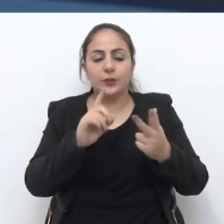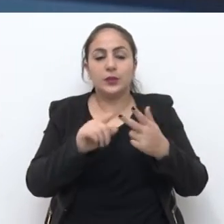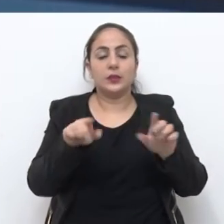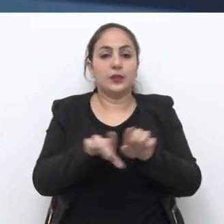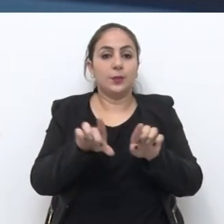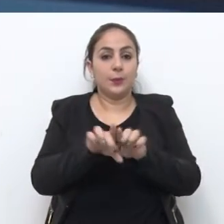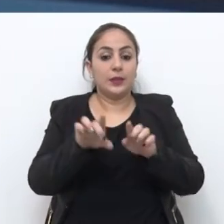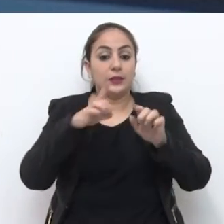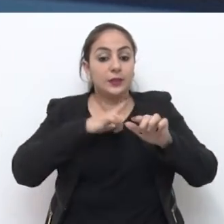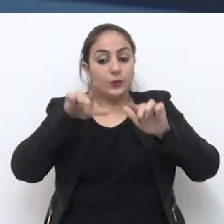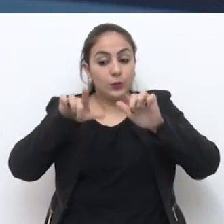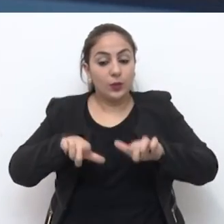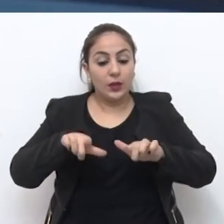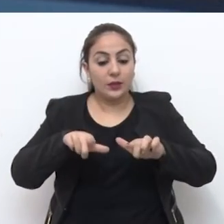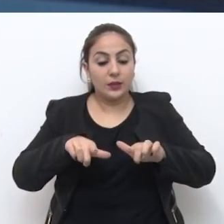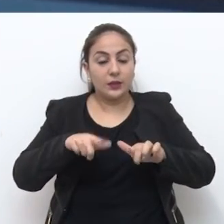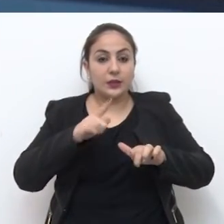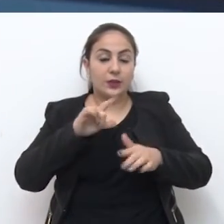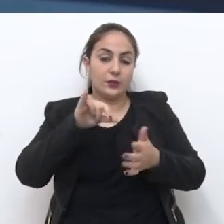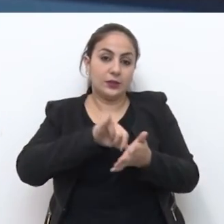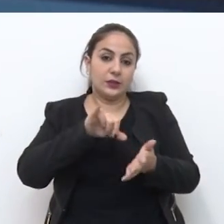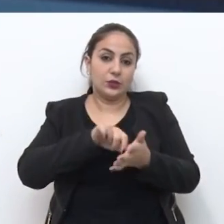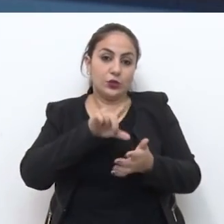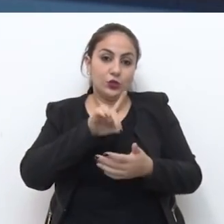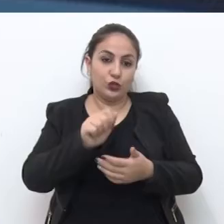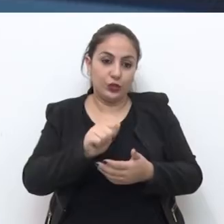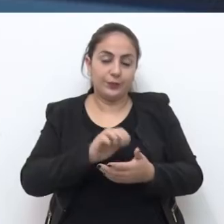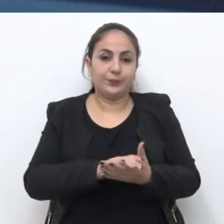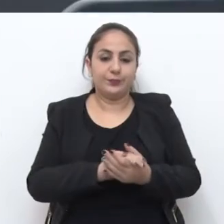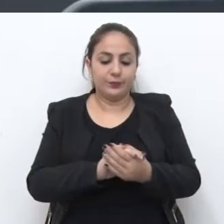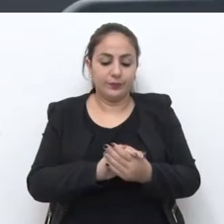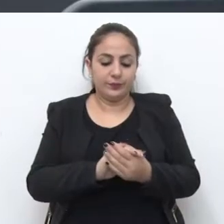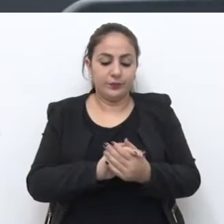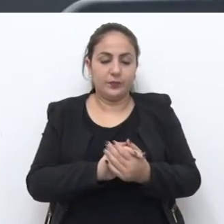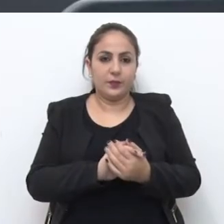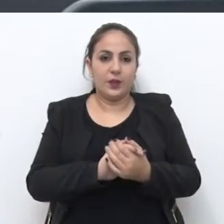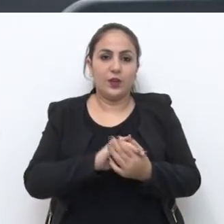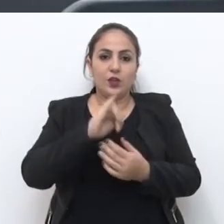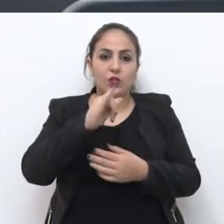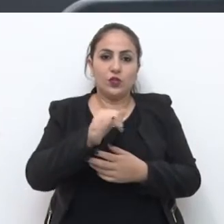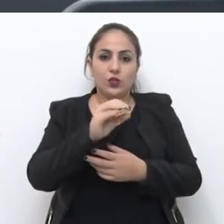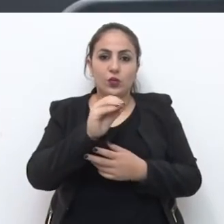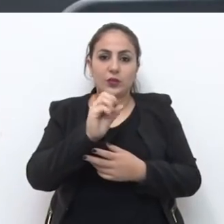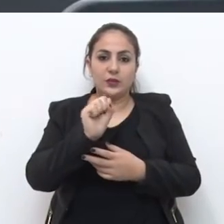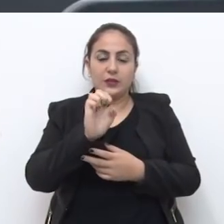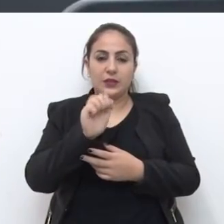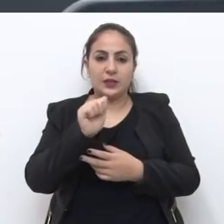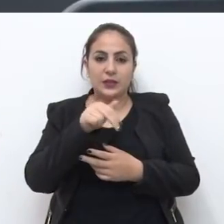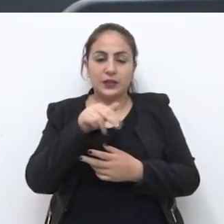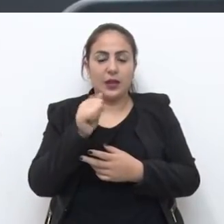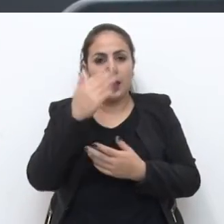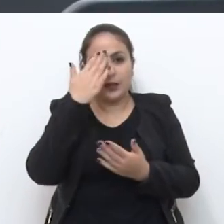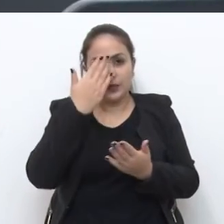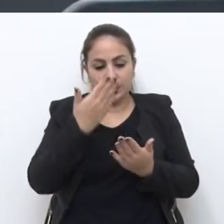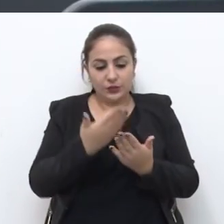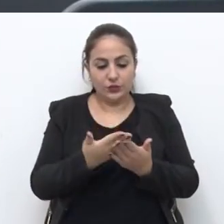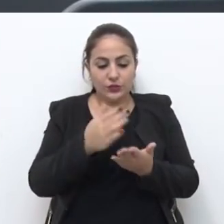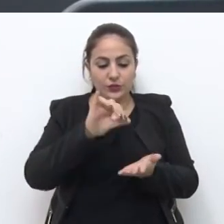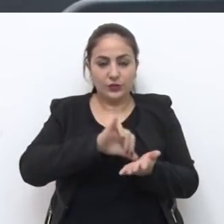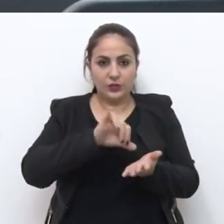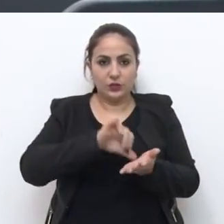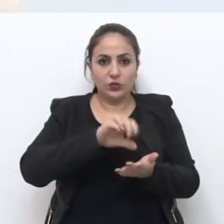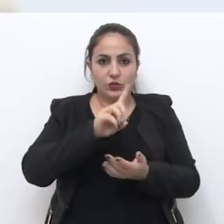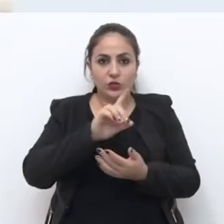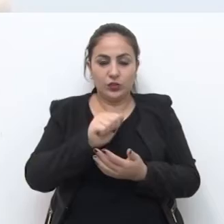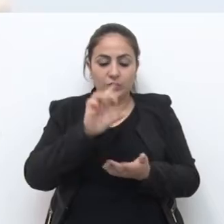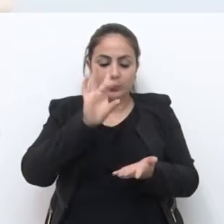E para isso eles têm um local, e esse local seria o Centro-Dia do Idoso, né? Josiane Fortes acredita que o Centro-Dia do